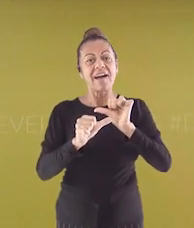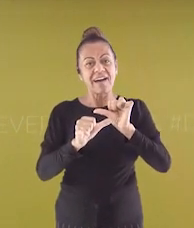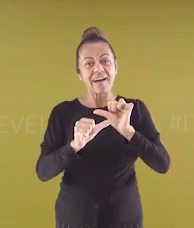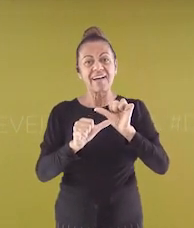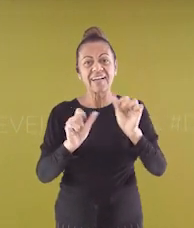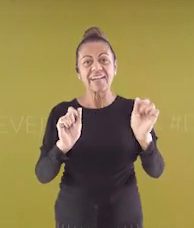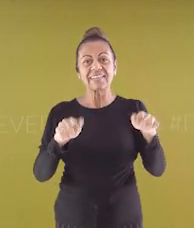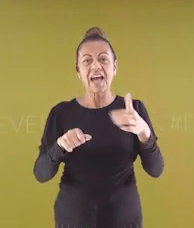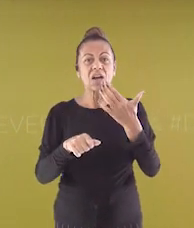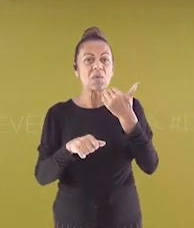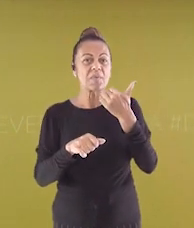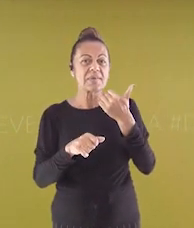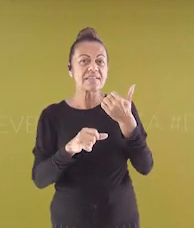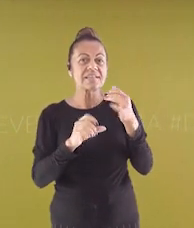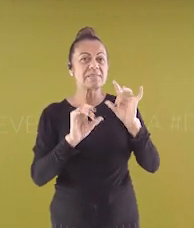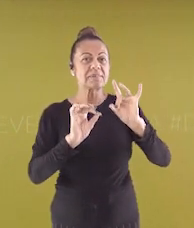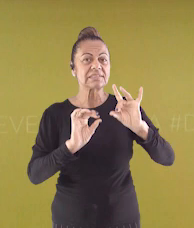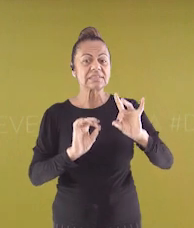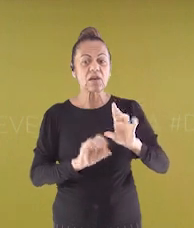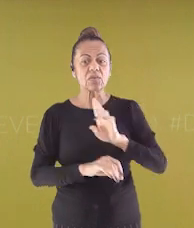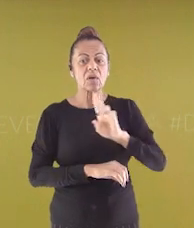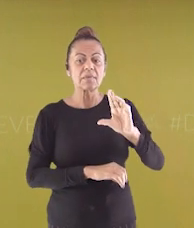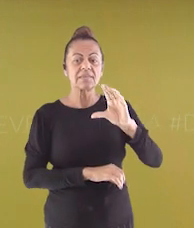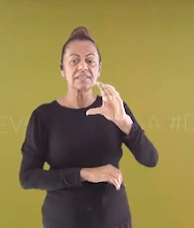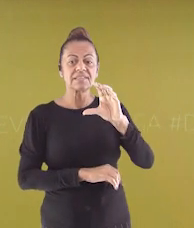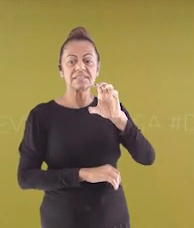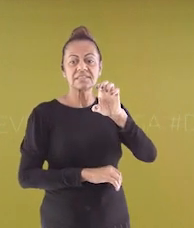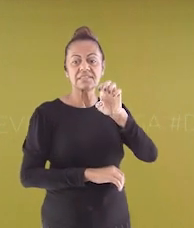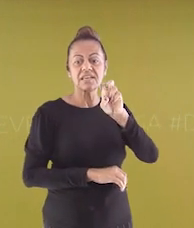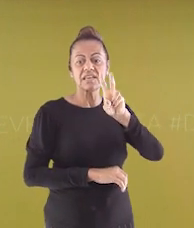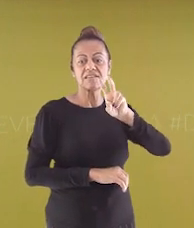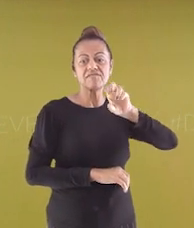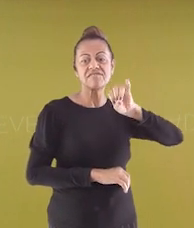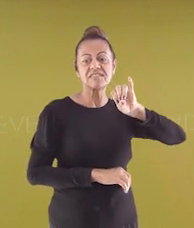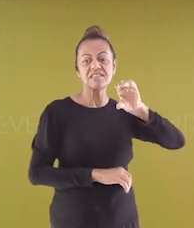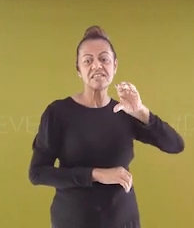é um cozimento químico realizado pelo ácido